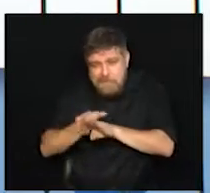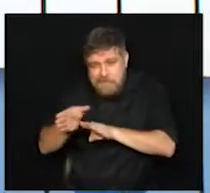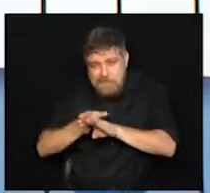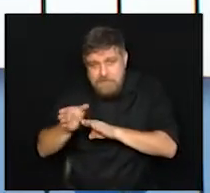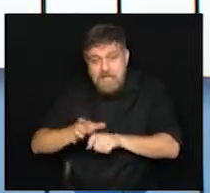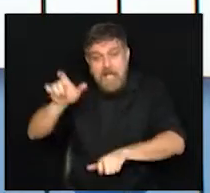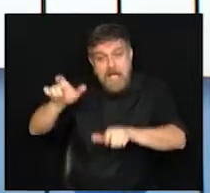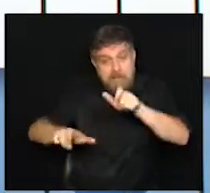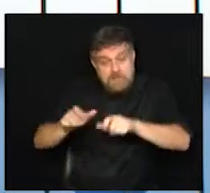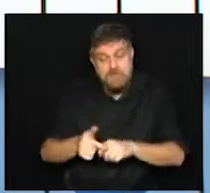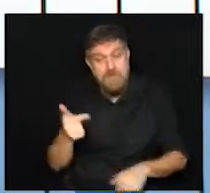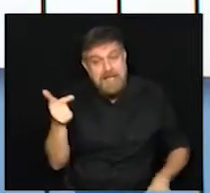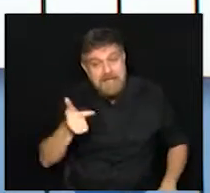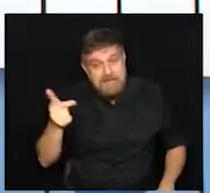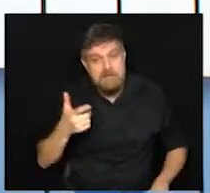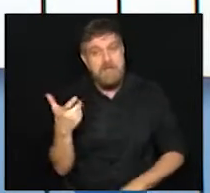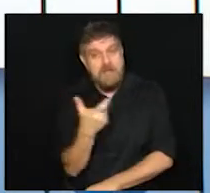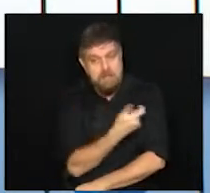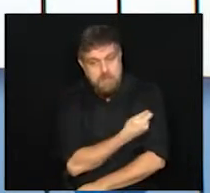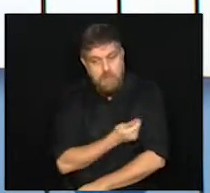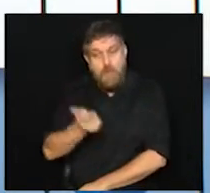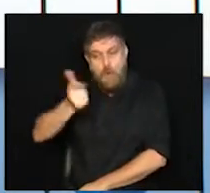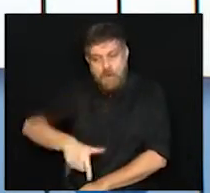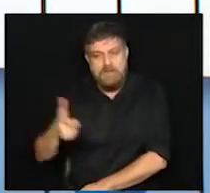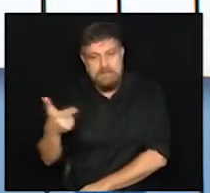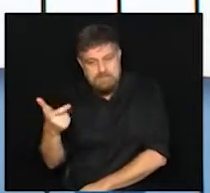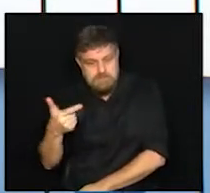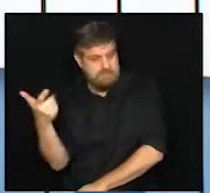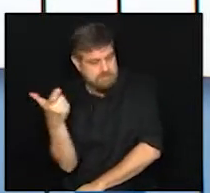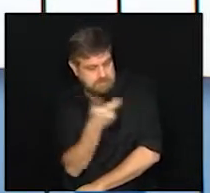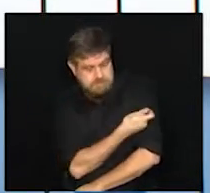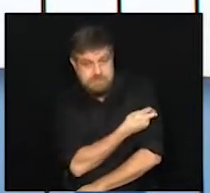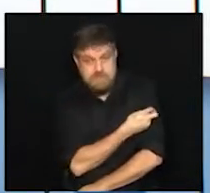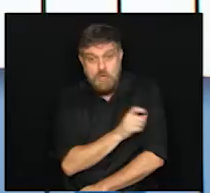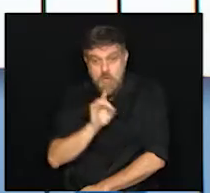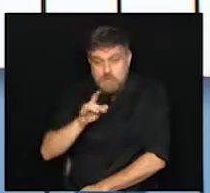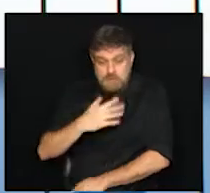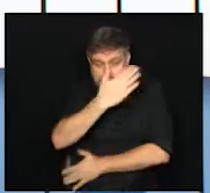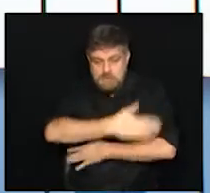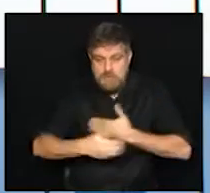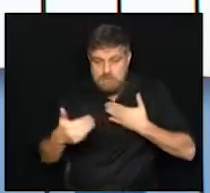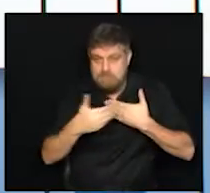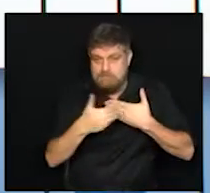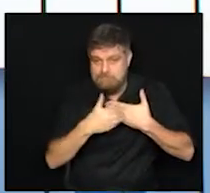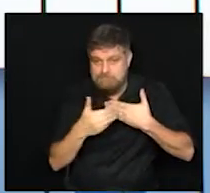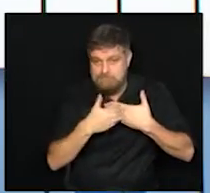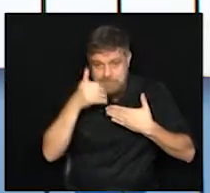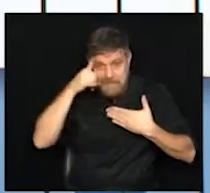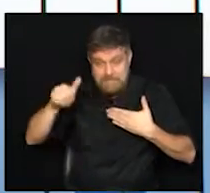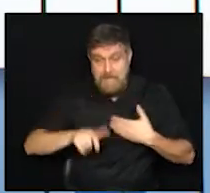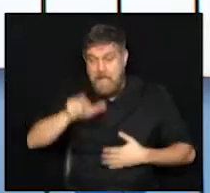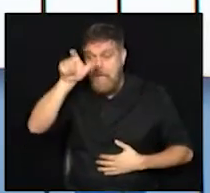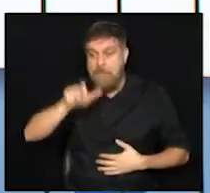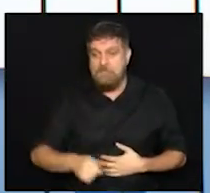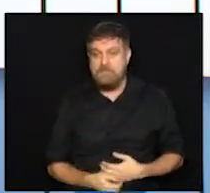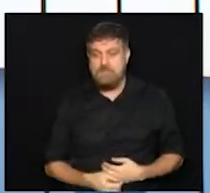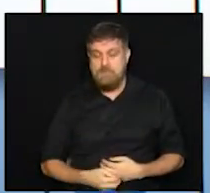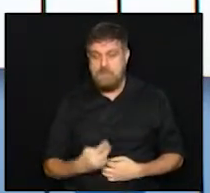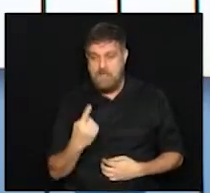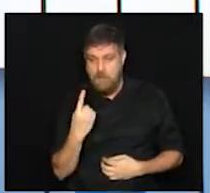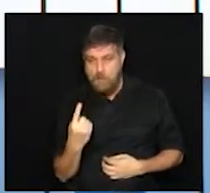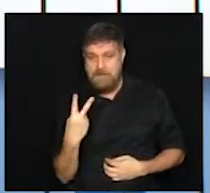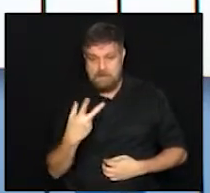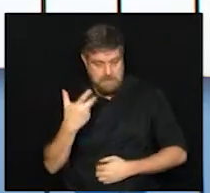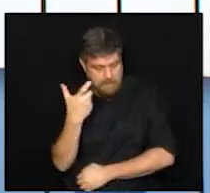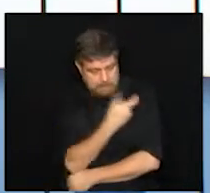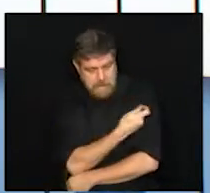as pessoas tomem as 2 doses. Só estão imunizadas as pessoas que tomam a segunda dose. No caso de Campinas,